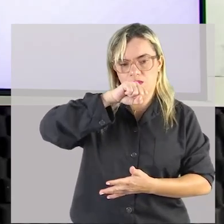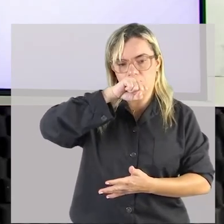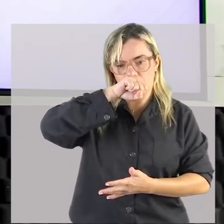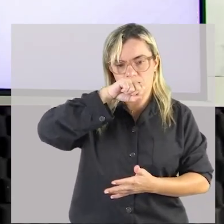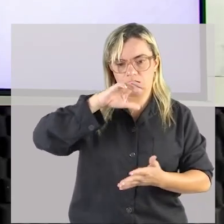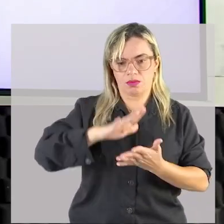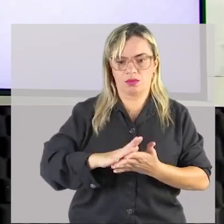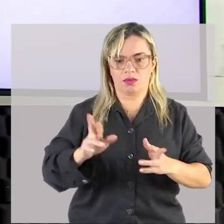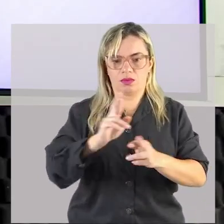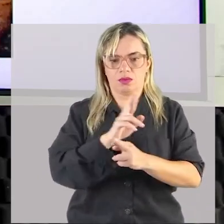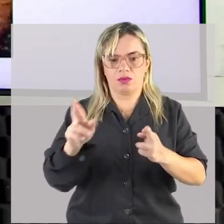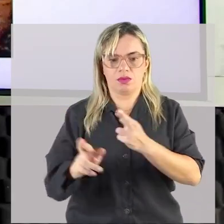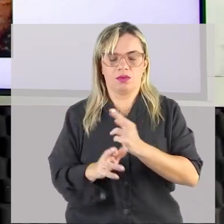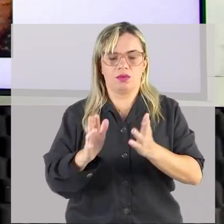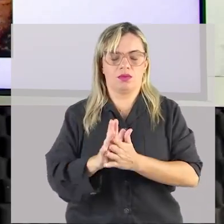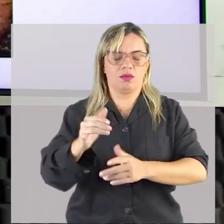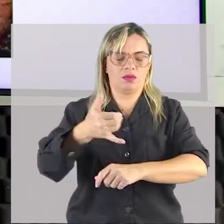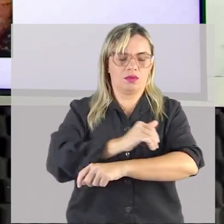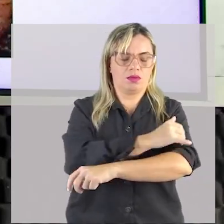com Mendel, tá?